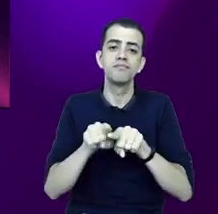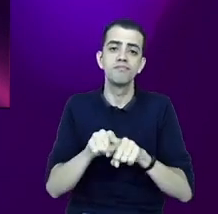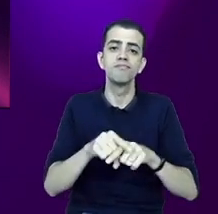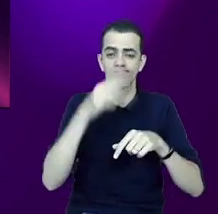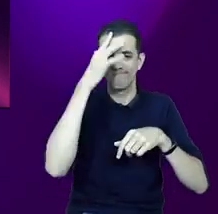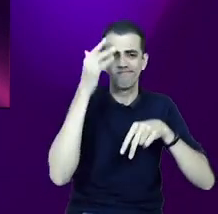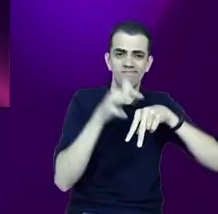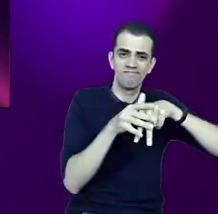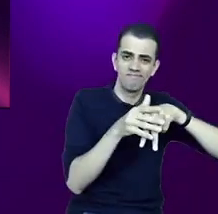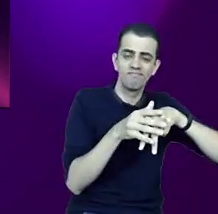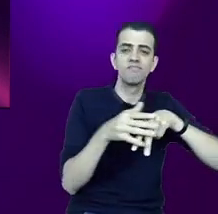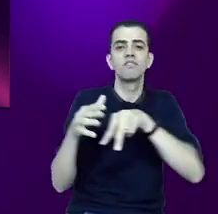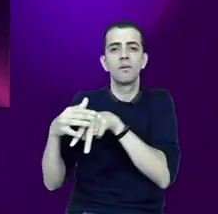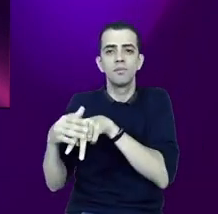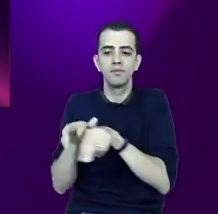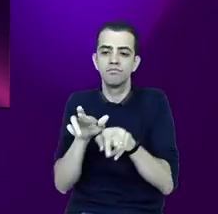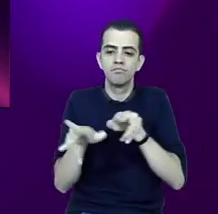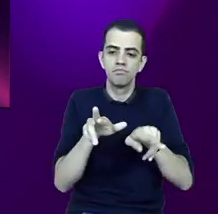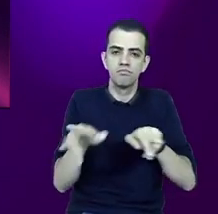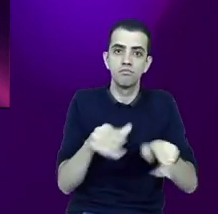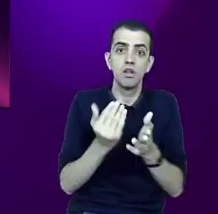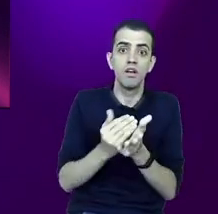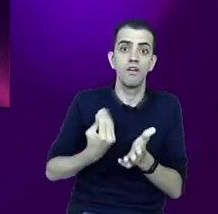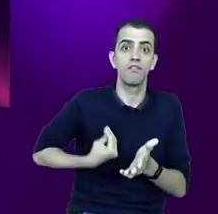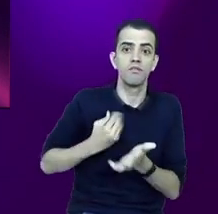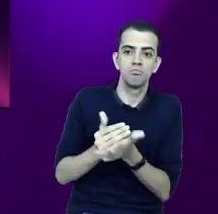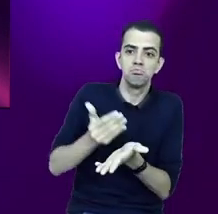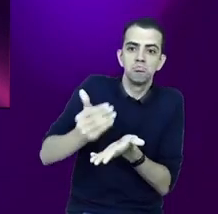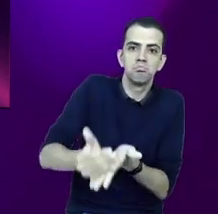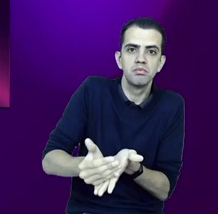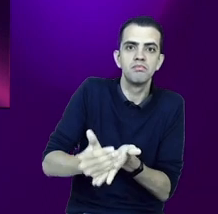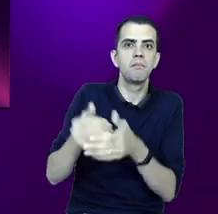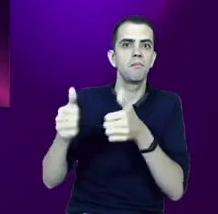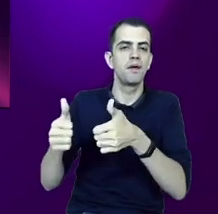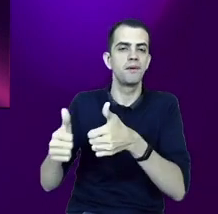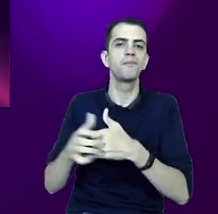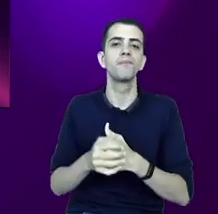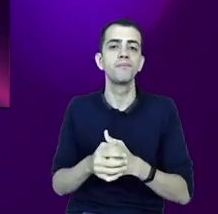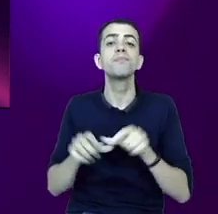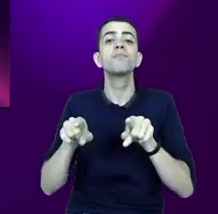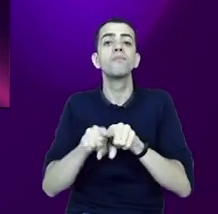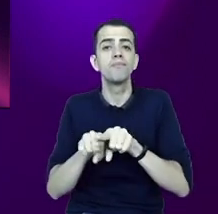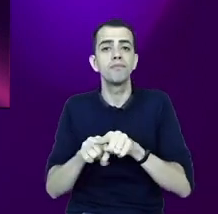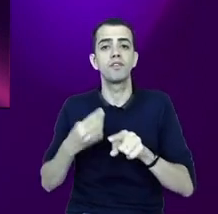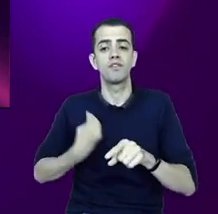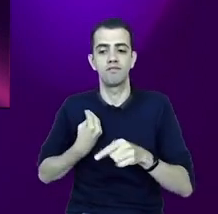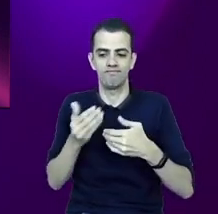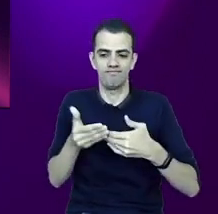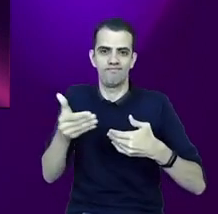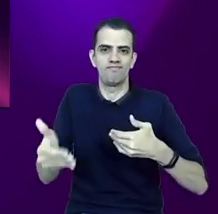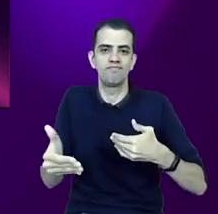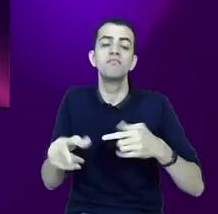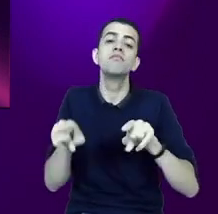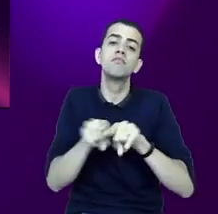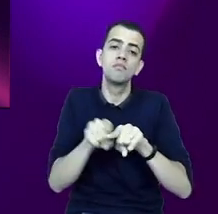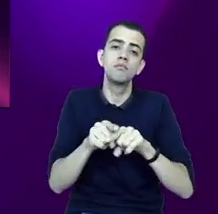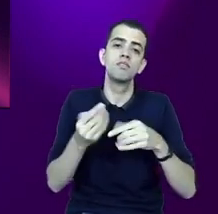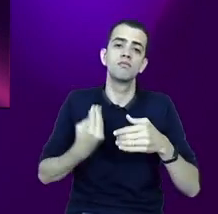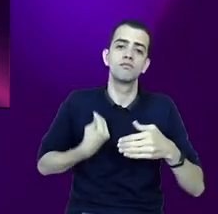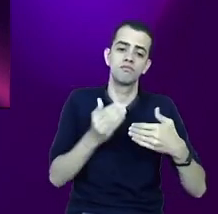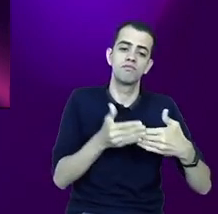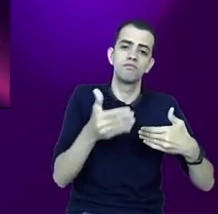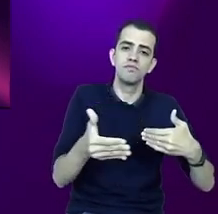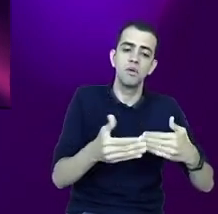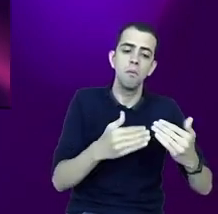têm a metilação em termos de sobrevida daqueles que não têm, tanto no tocante à sobrevida global quanto na sobrevida livre